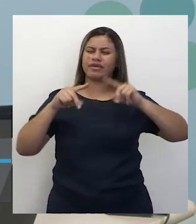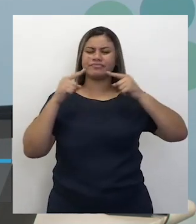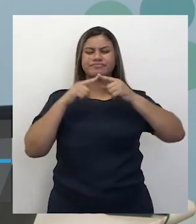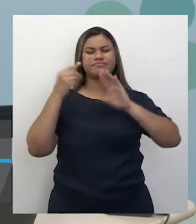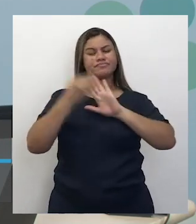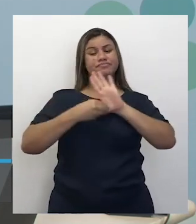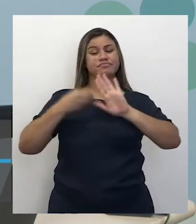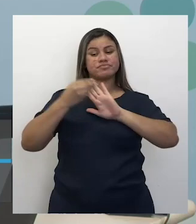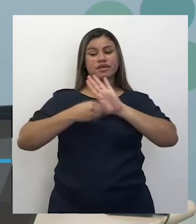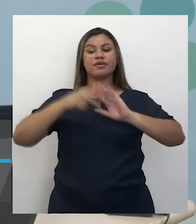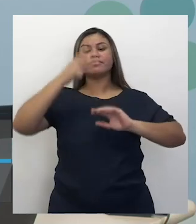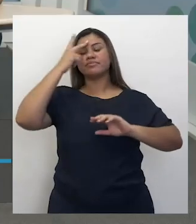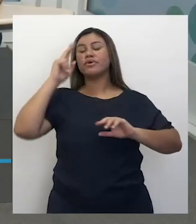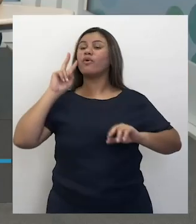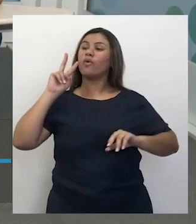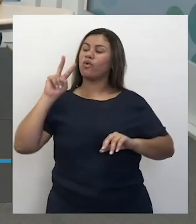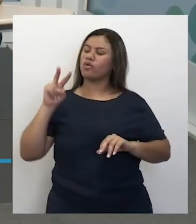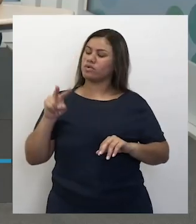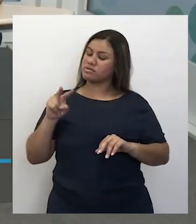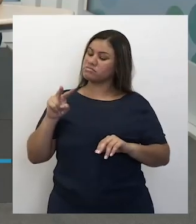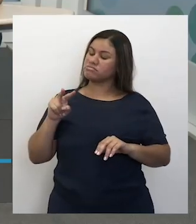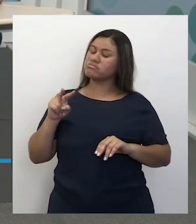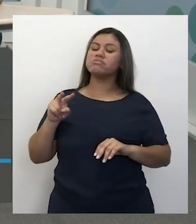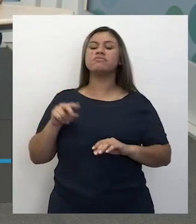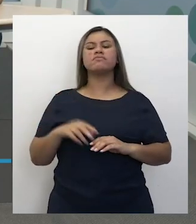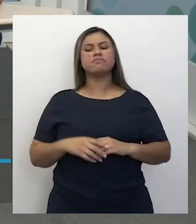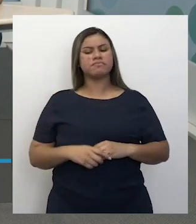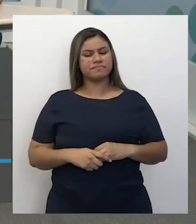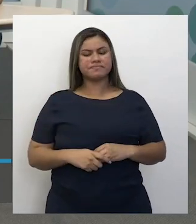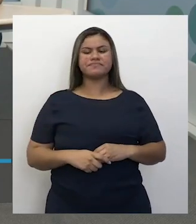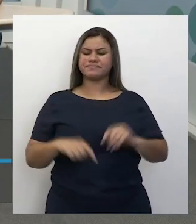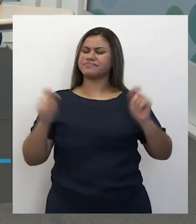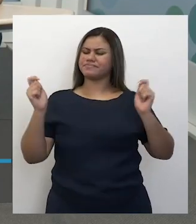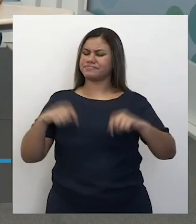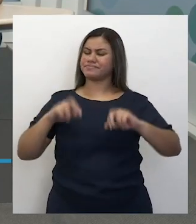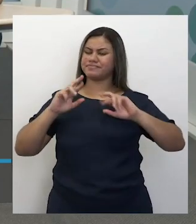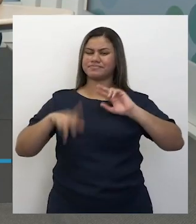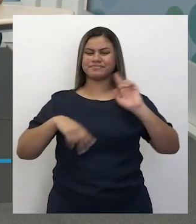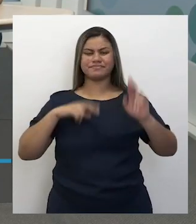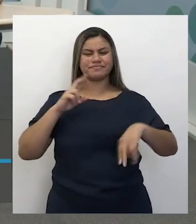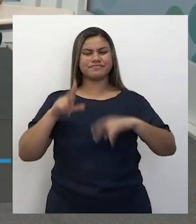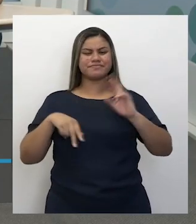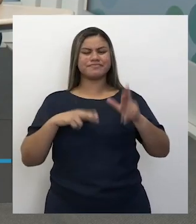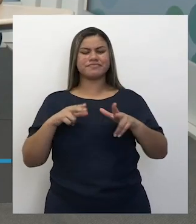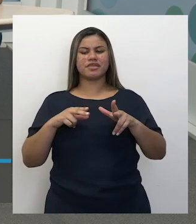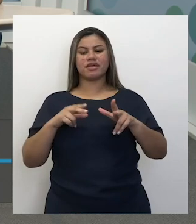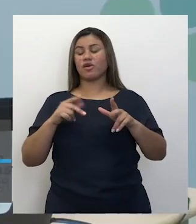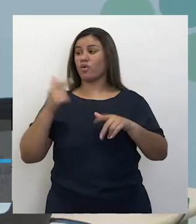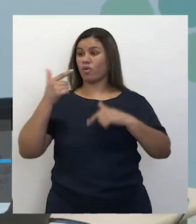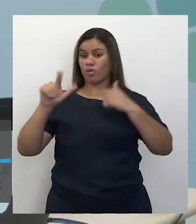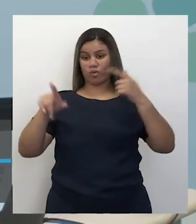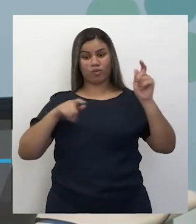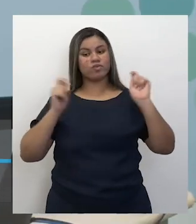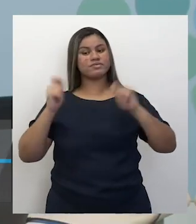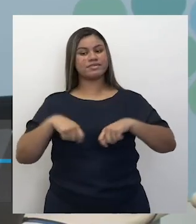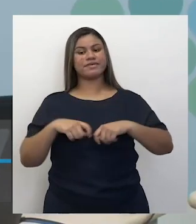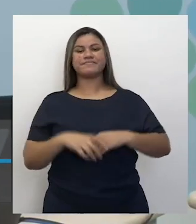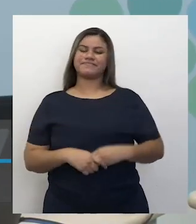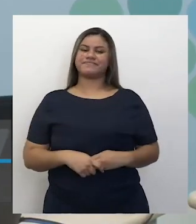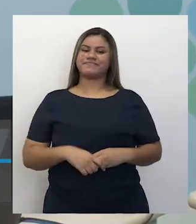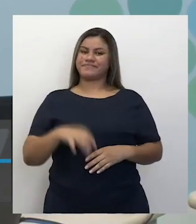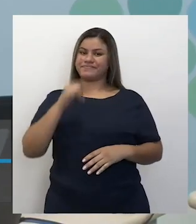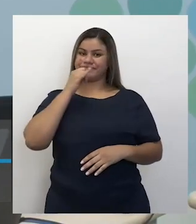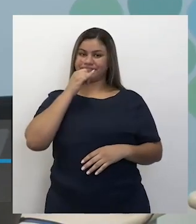foi o quê? Uma pessoa que olhou a cadeira e falou assim, dá para fazer diferente, dá para ser de outro jeito. Aí a gente tem, por exemplo, o